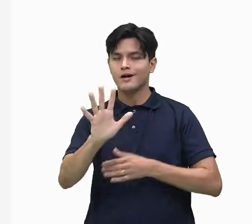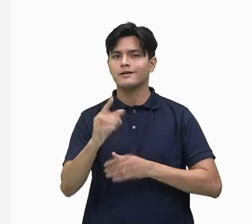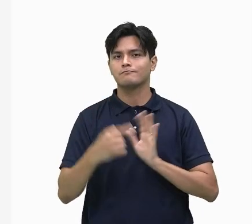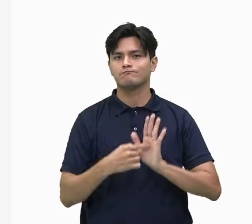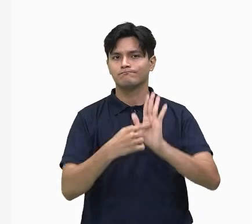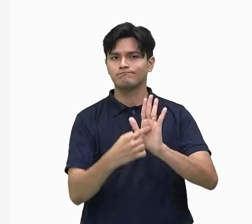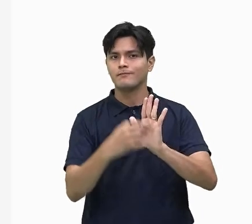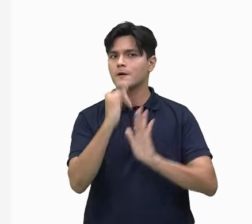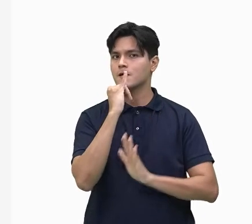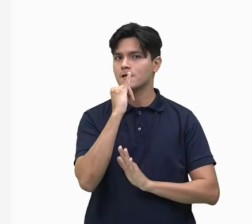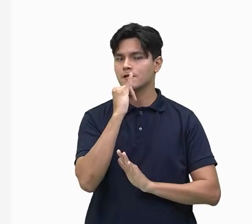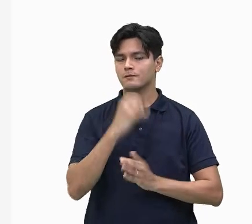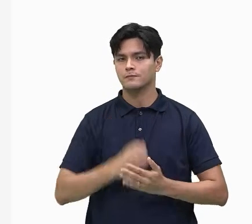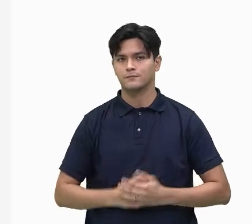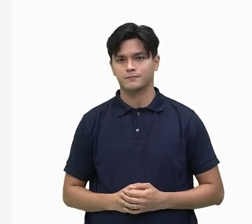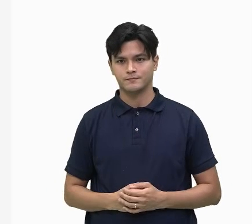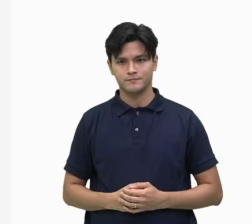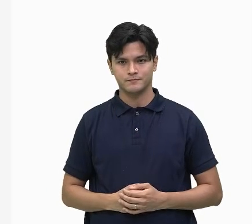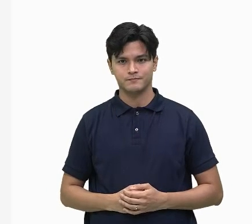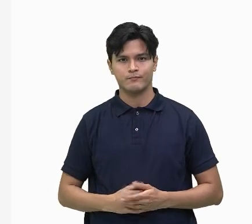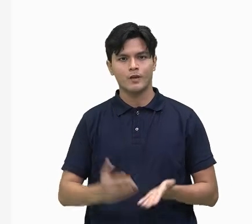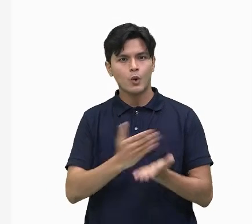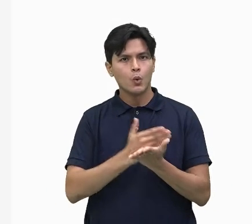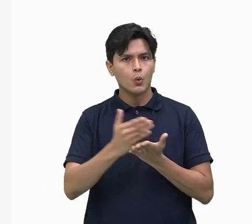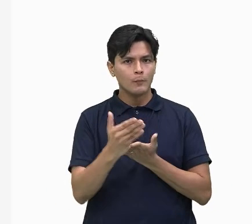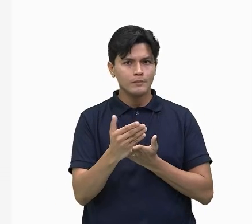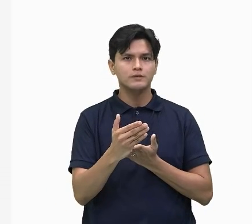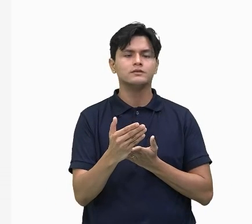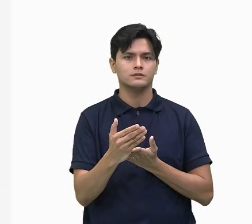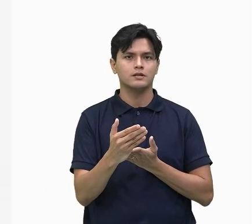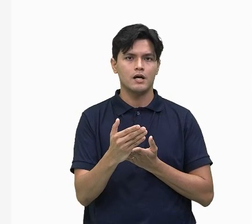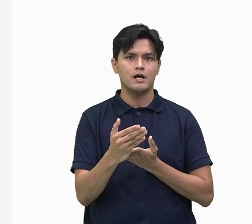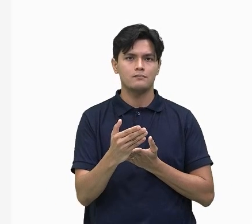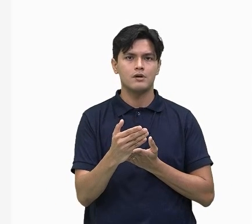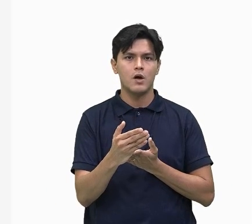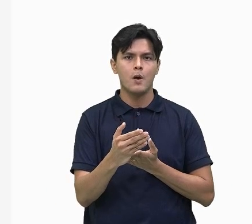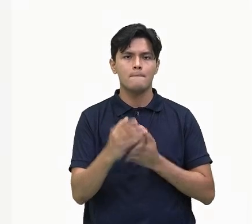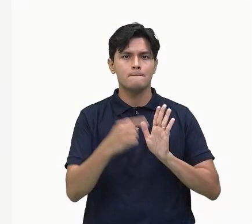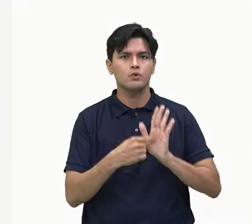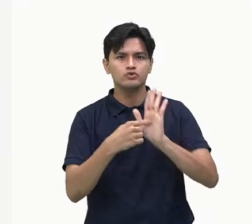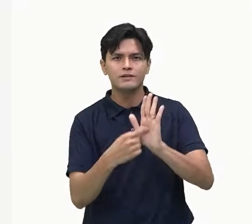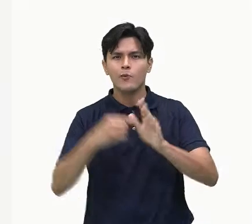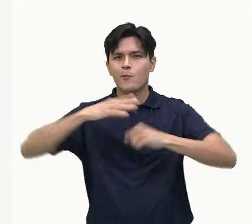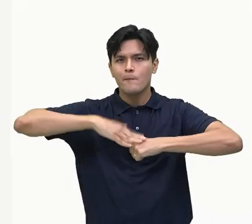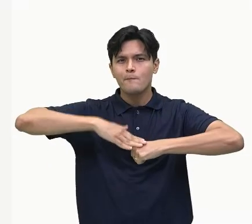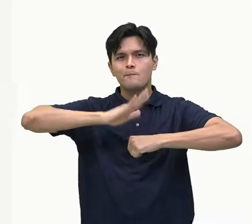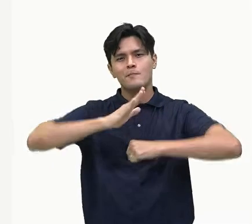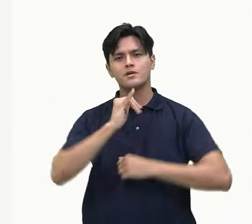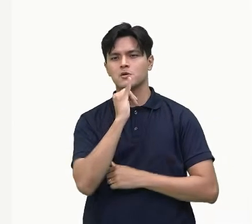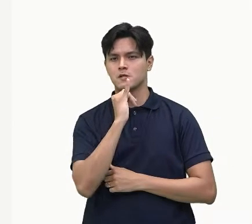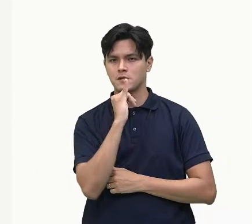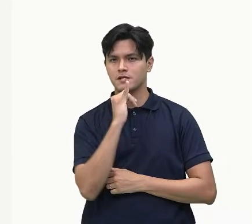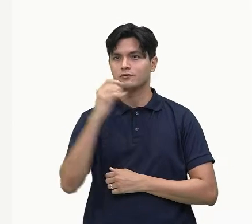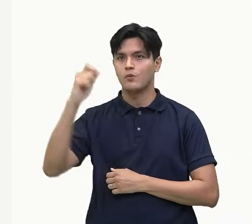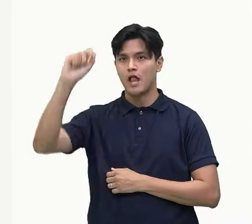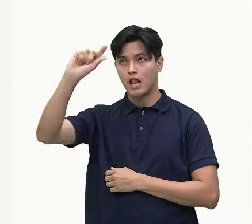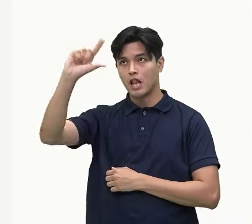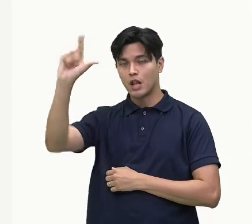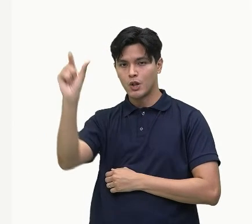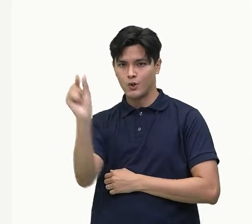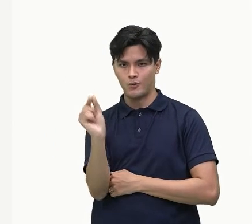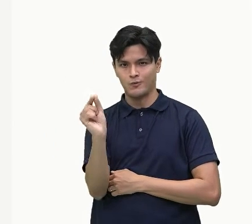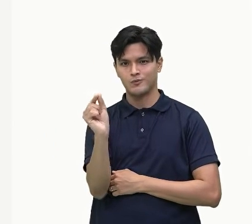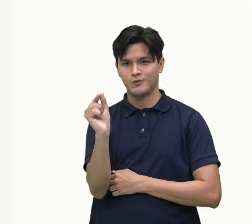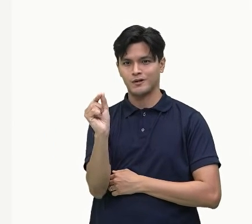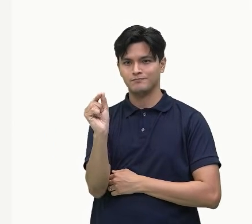exemplos. Vamos começar, então, aí com o mais observável para você, que é a Lua. Olha só, a Lua, principalmente quando a gente